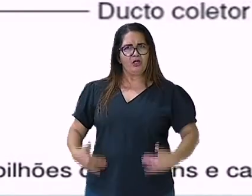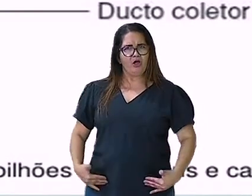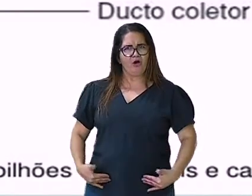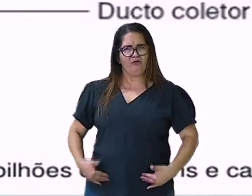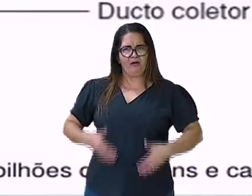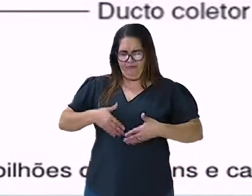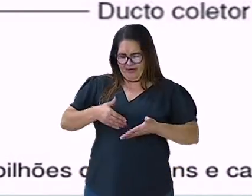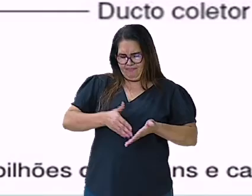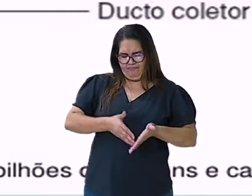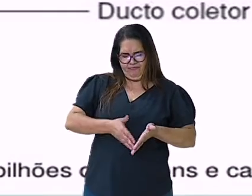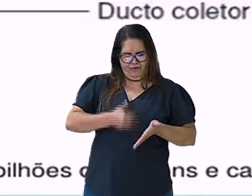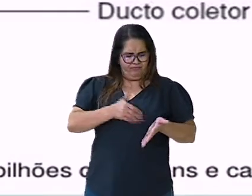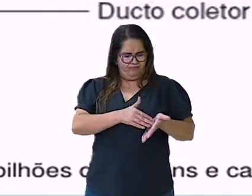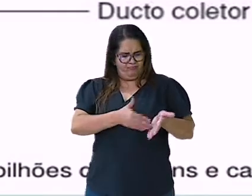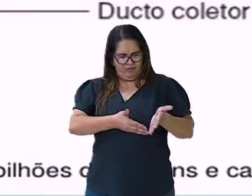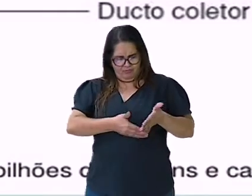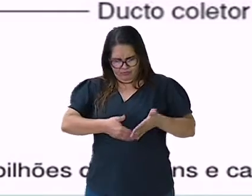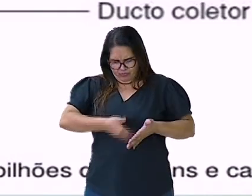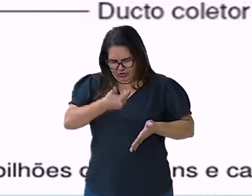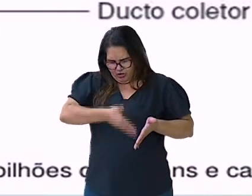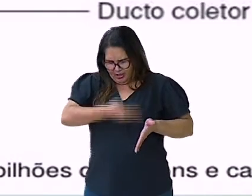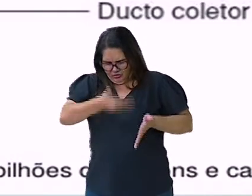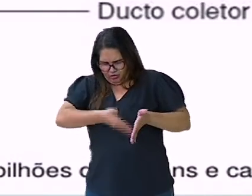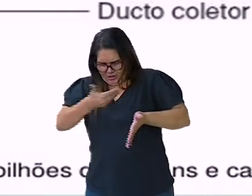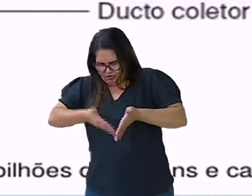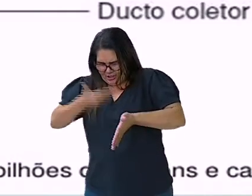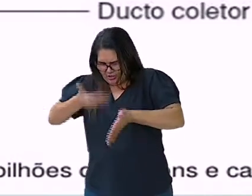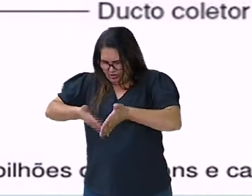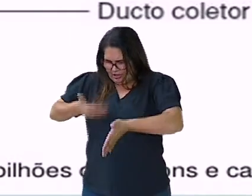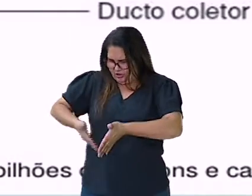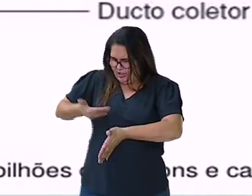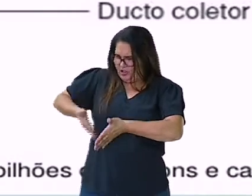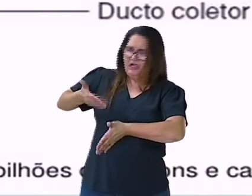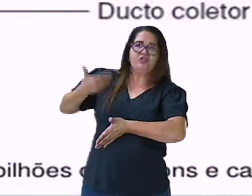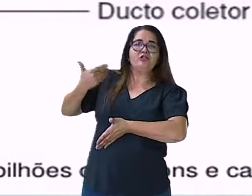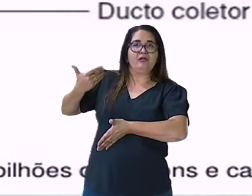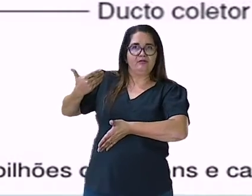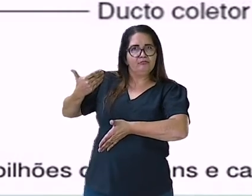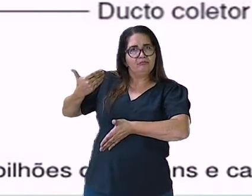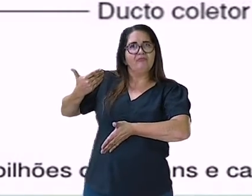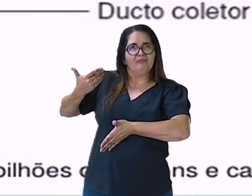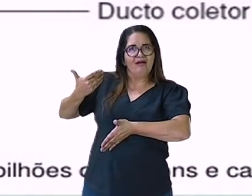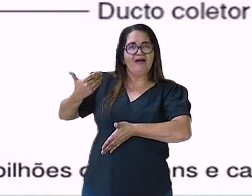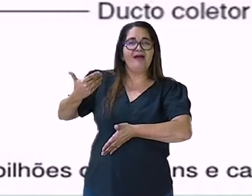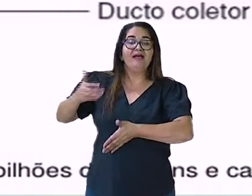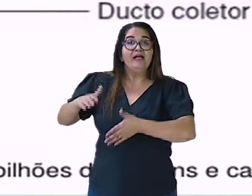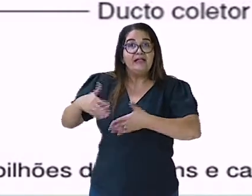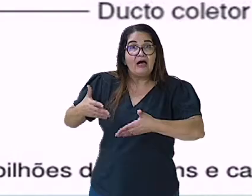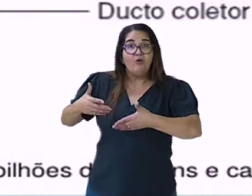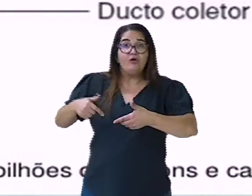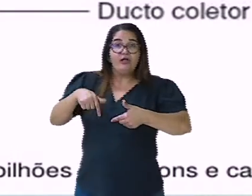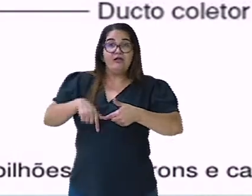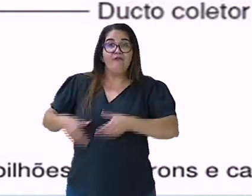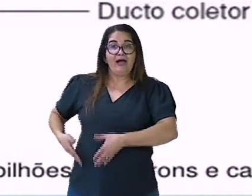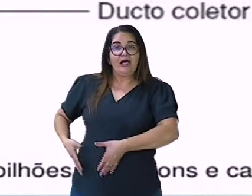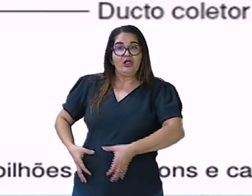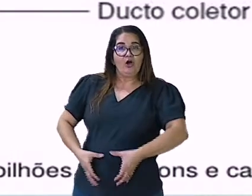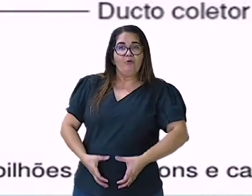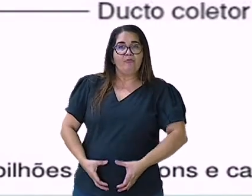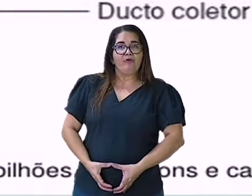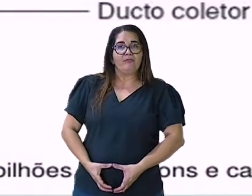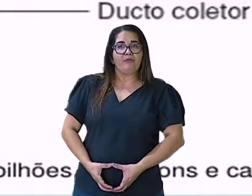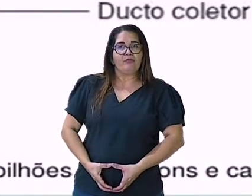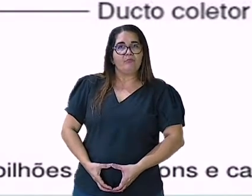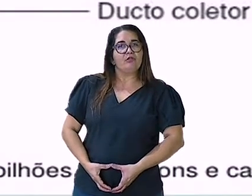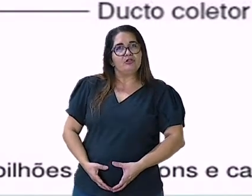a urina, né, com o líquido da urina, porque a gente vai estar excretando, e devolvendo para a